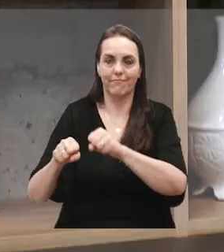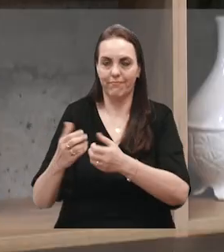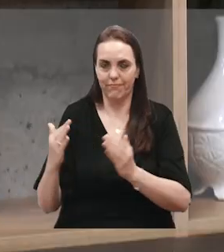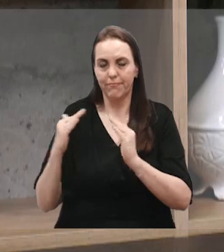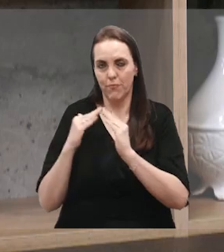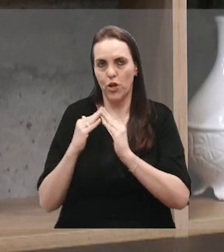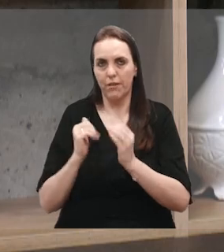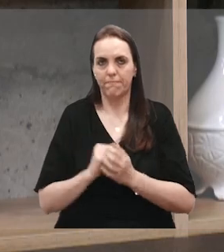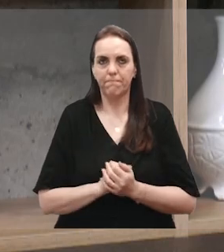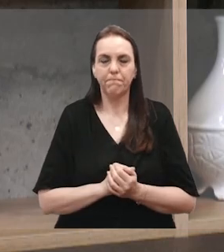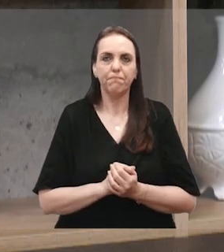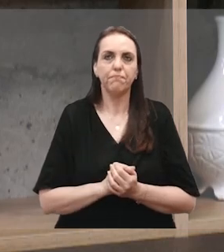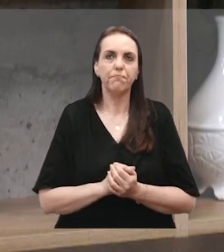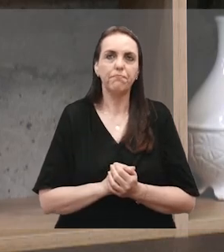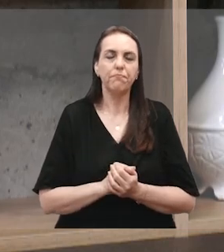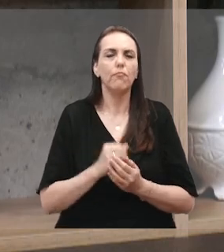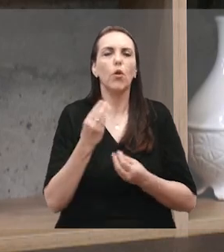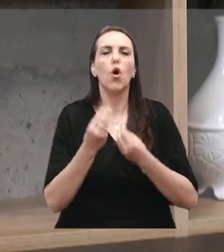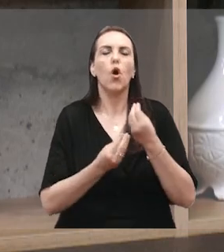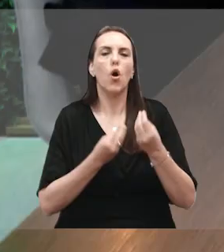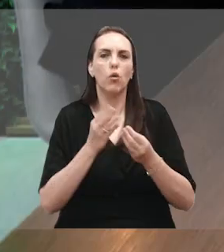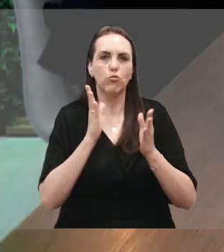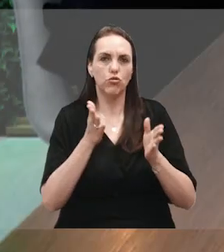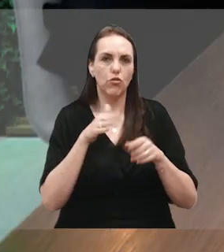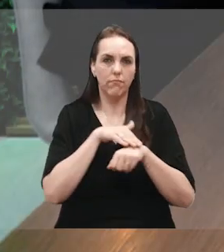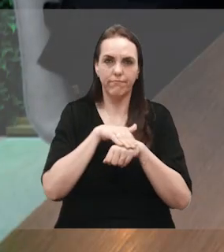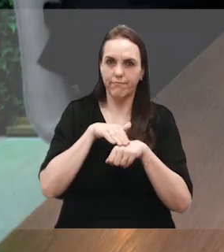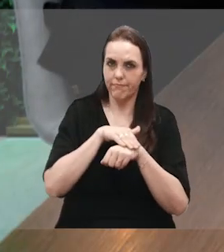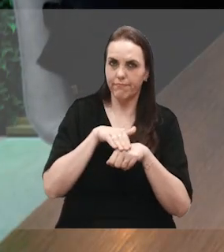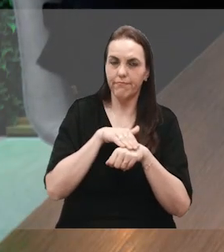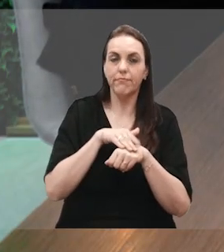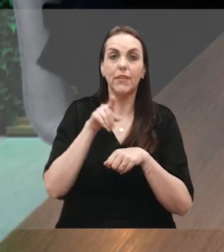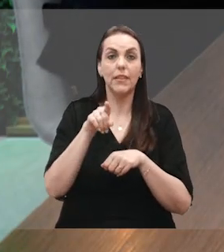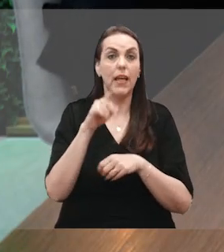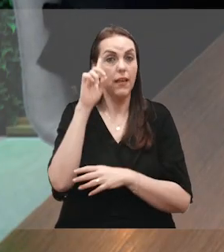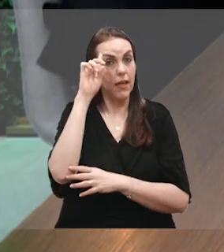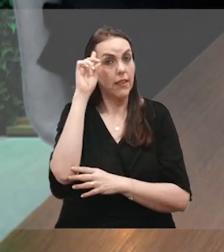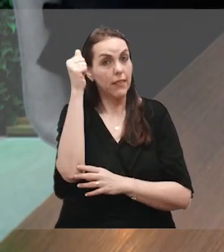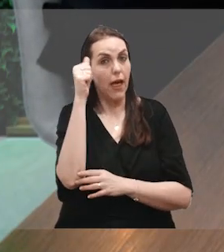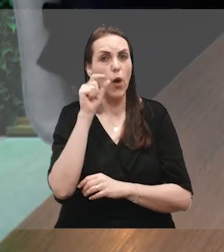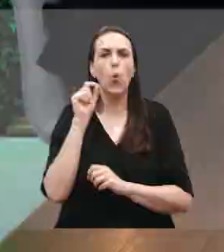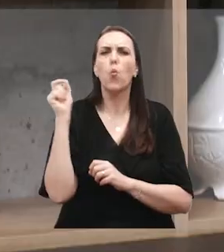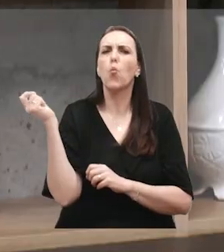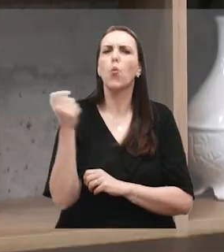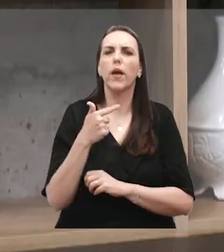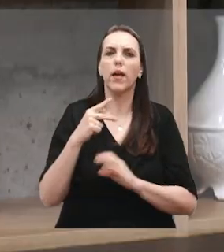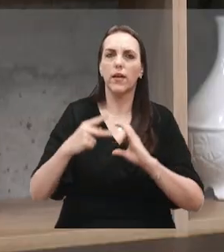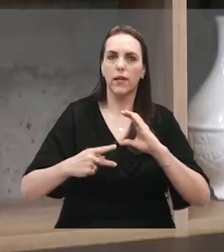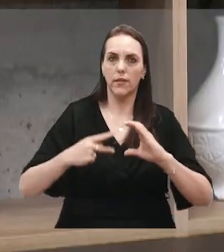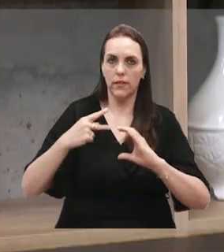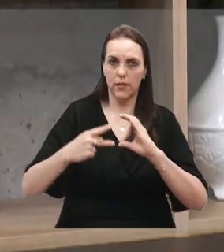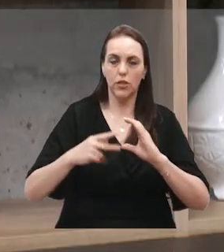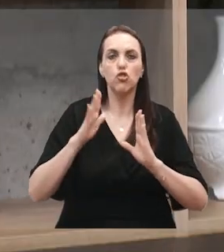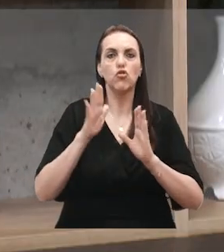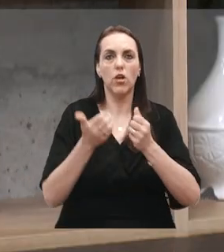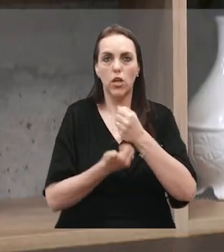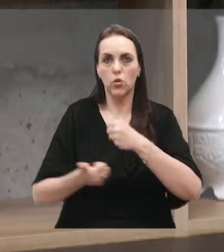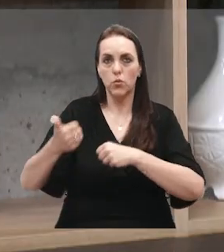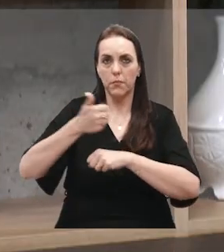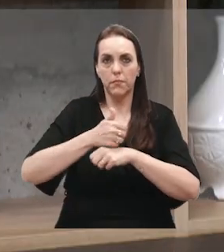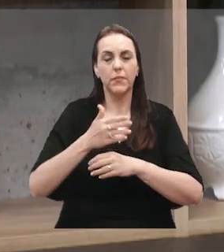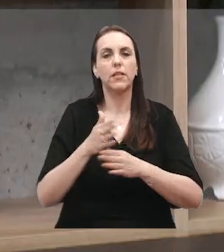Como nós vínhamos tratando, vereadora, a senhora já tem uma noção do que é uma Câmara de Vereadores, já passou por aqui como suplente, enfim, tem